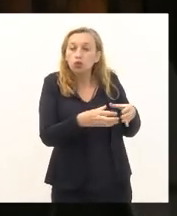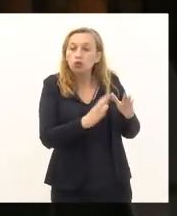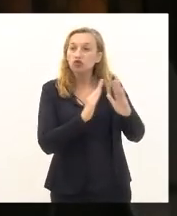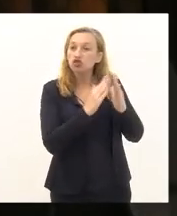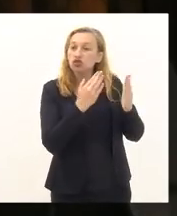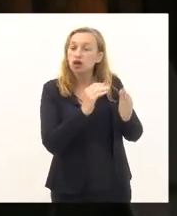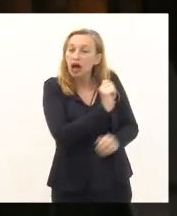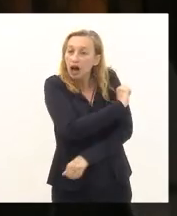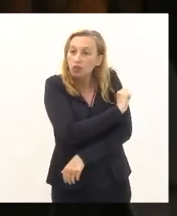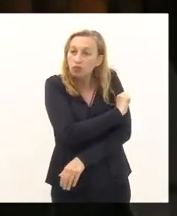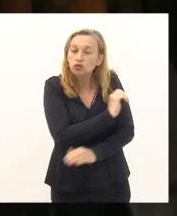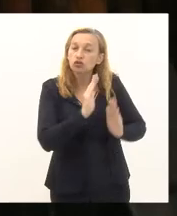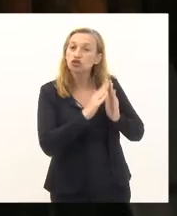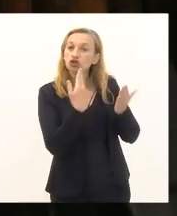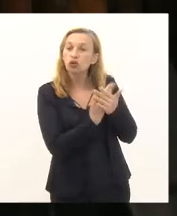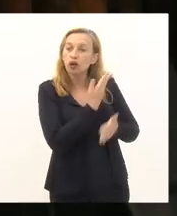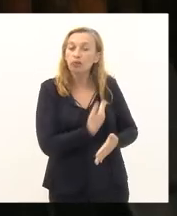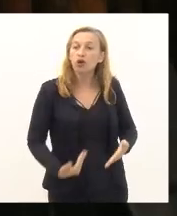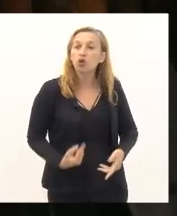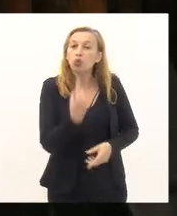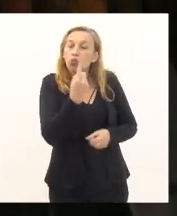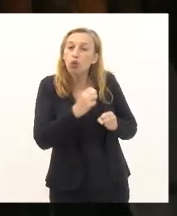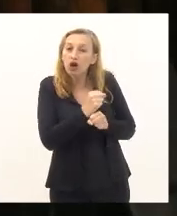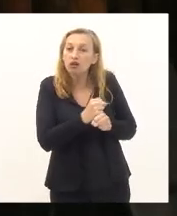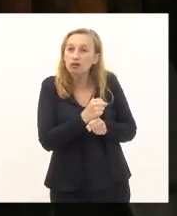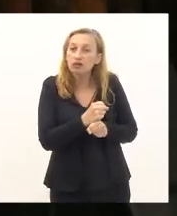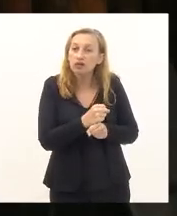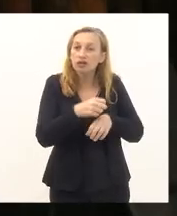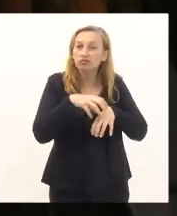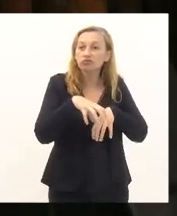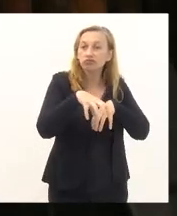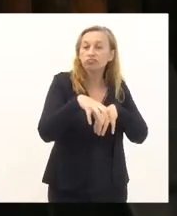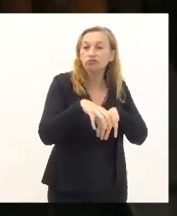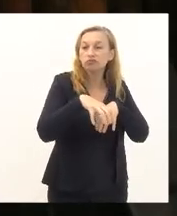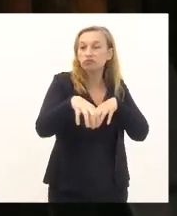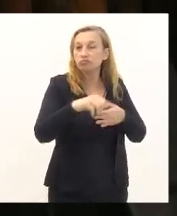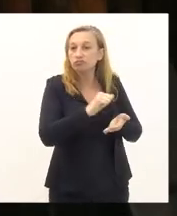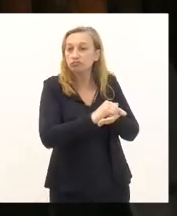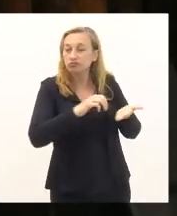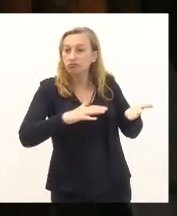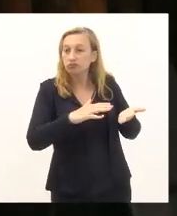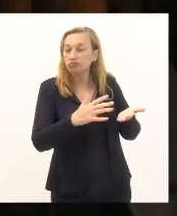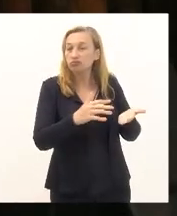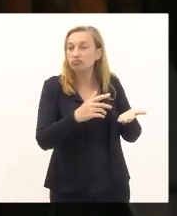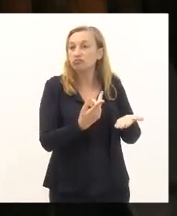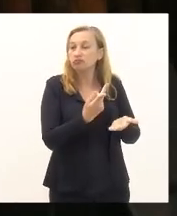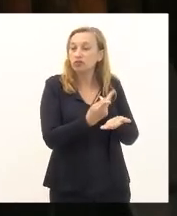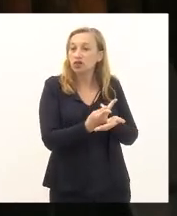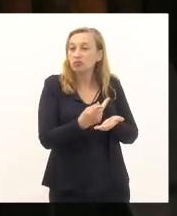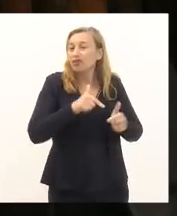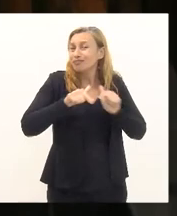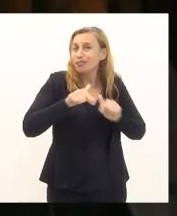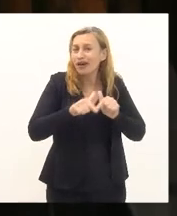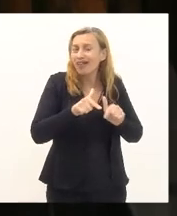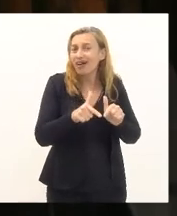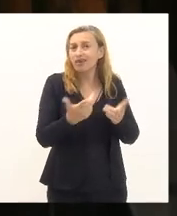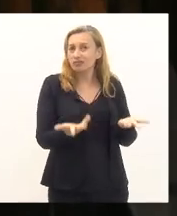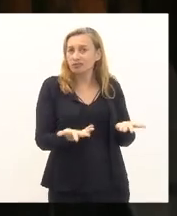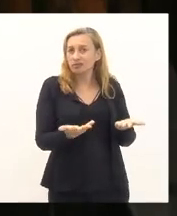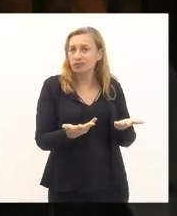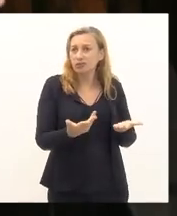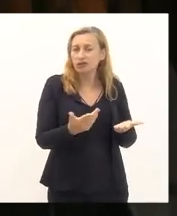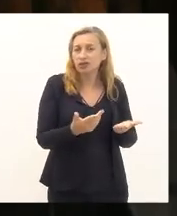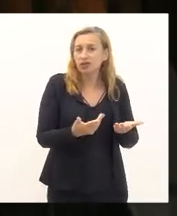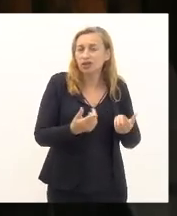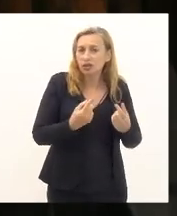pública, depois de um ano sem atividades presenciais, começou a trabalhar, ajudar a botar comida em casa, enfrentar